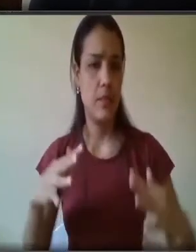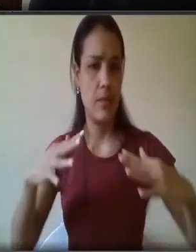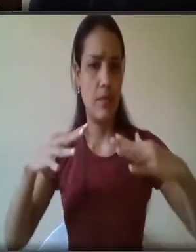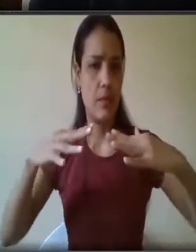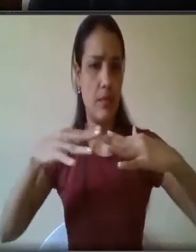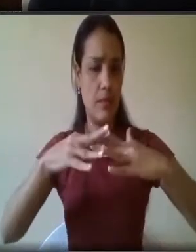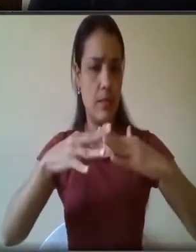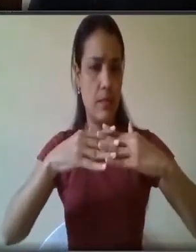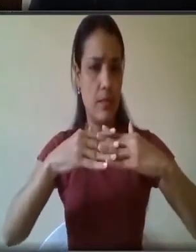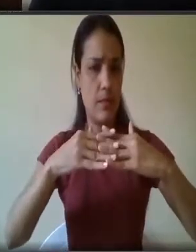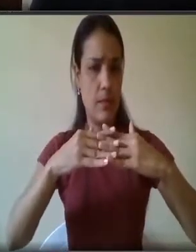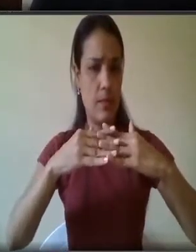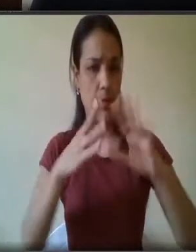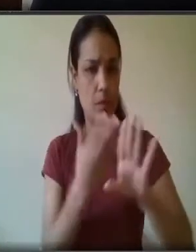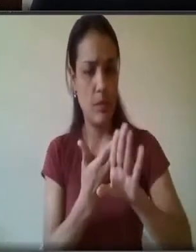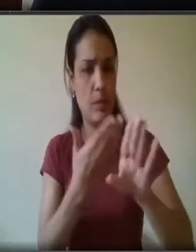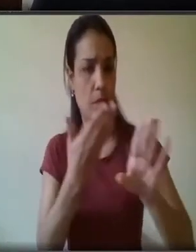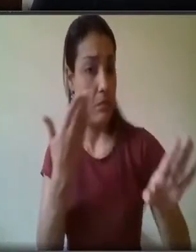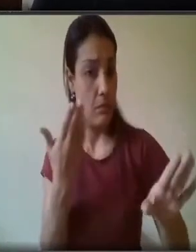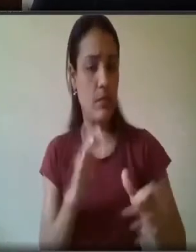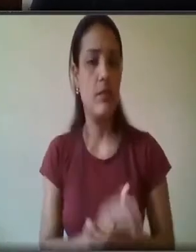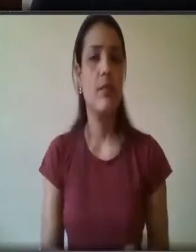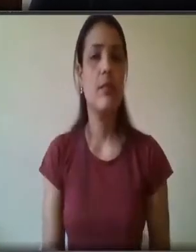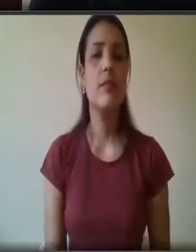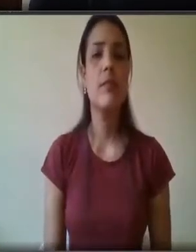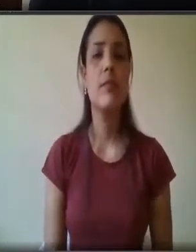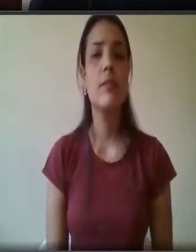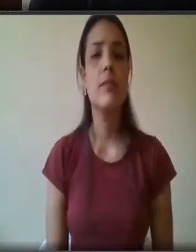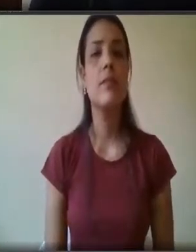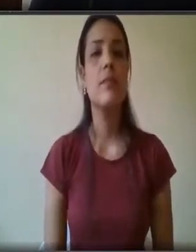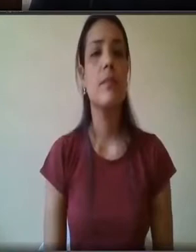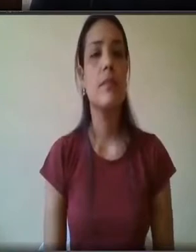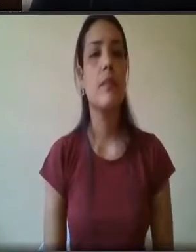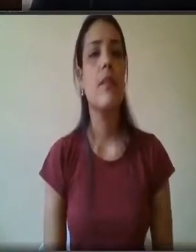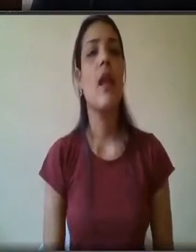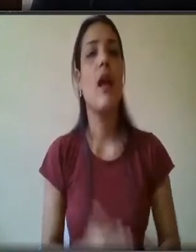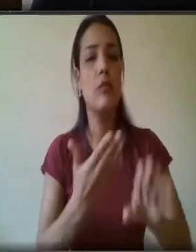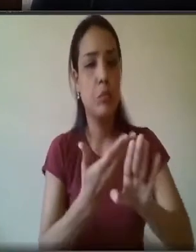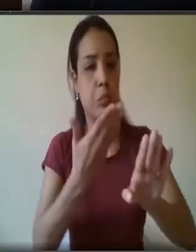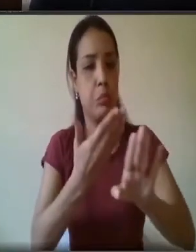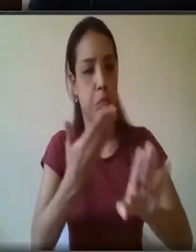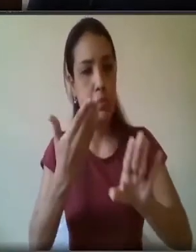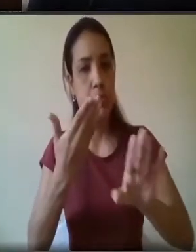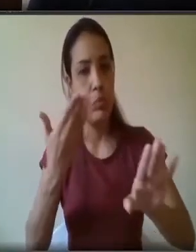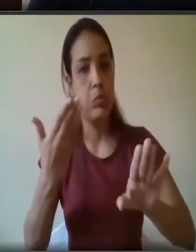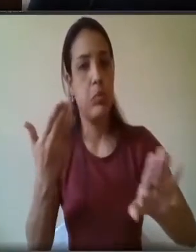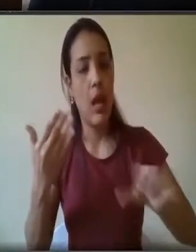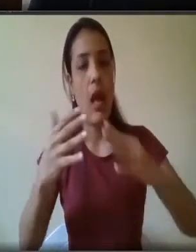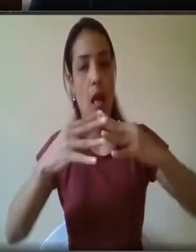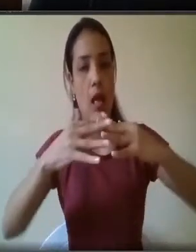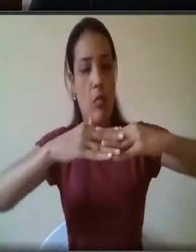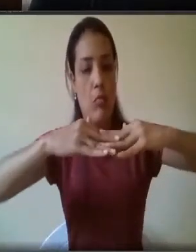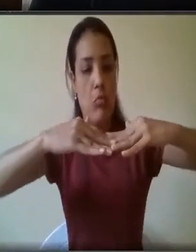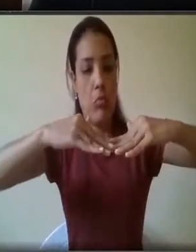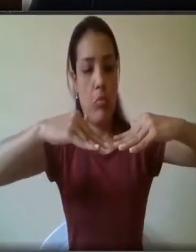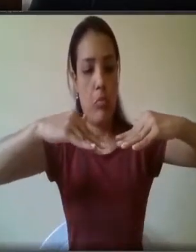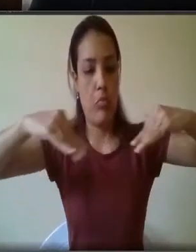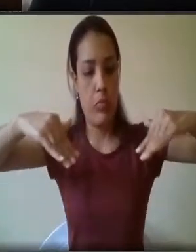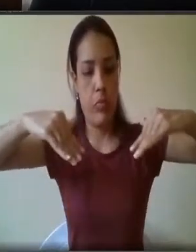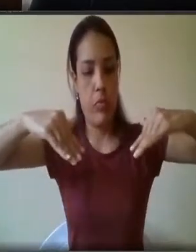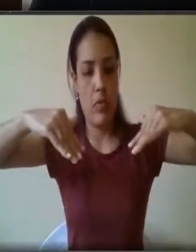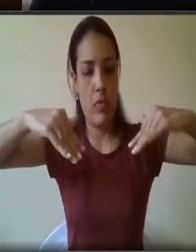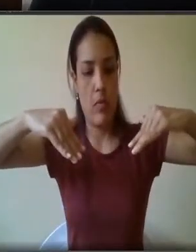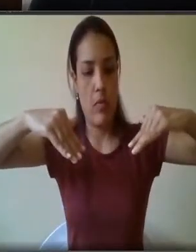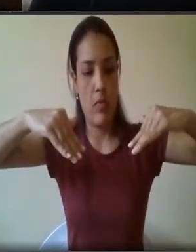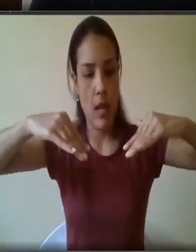E aí, olha que interessante, foi separando, e também abriu uma fenda. E essa fenda fez com que esse